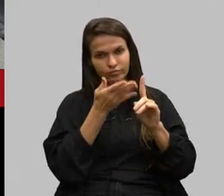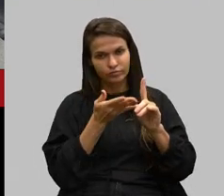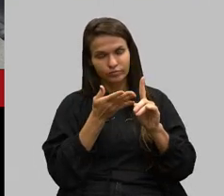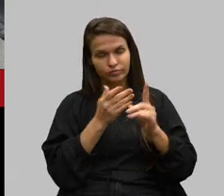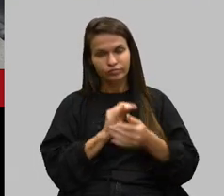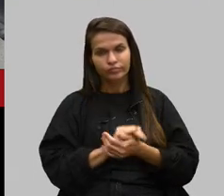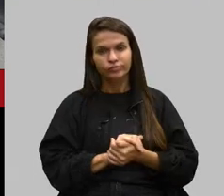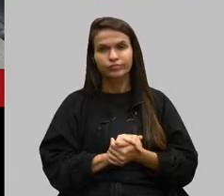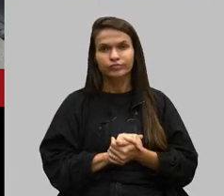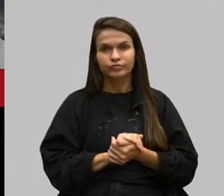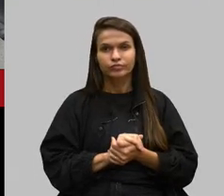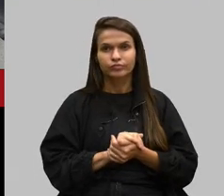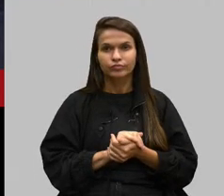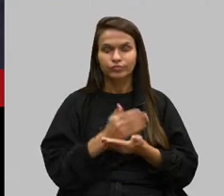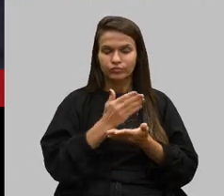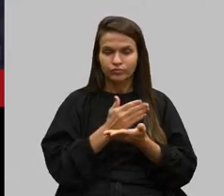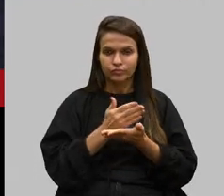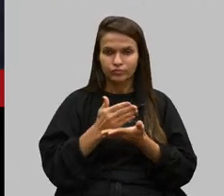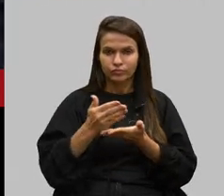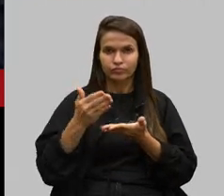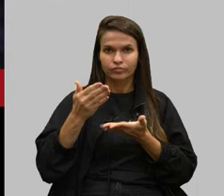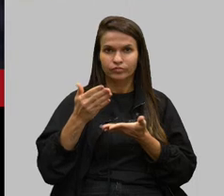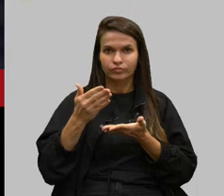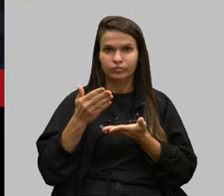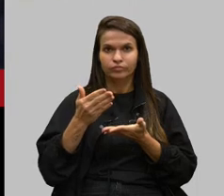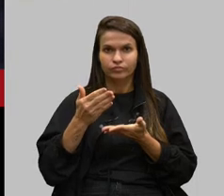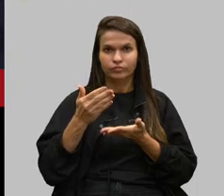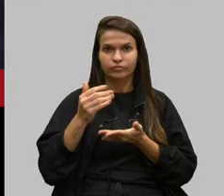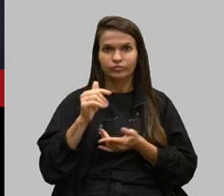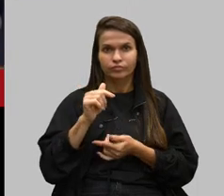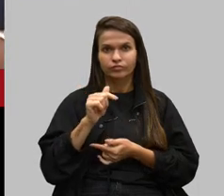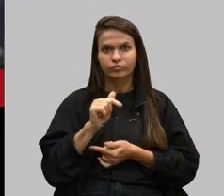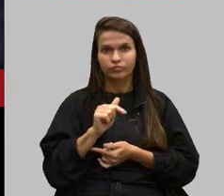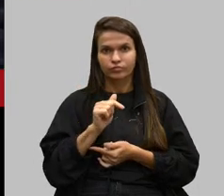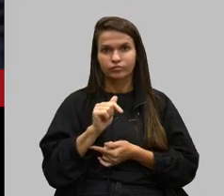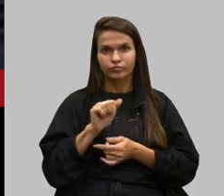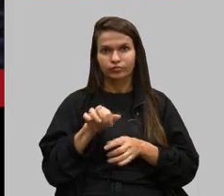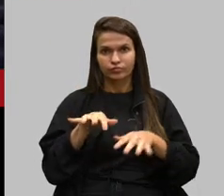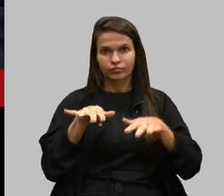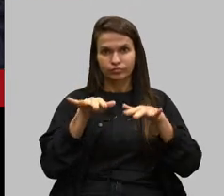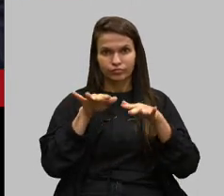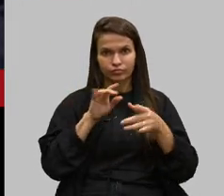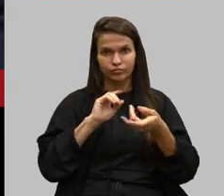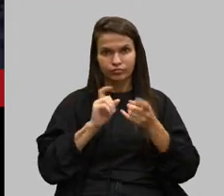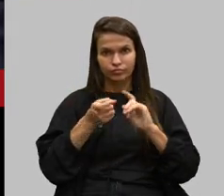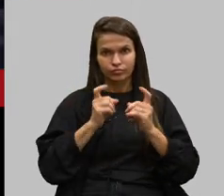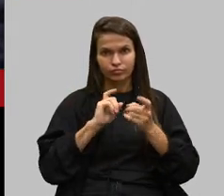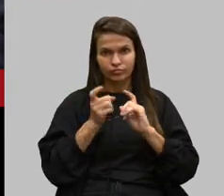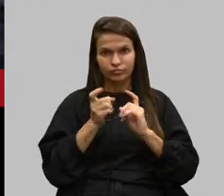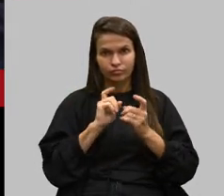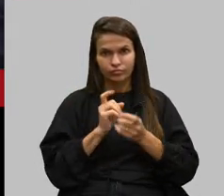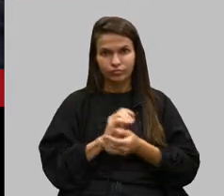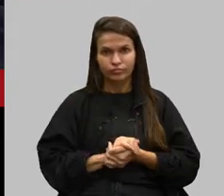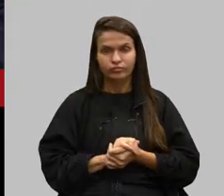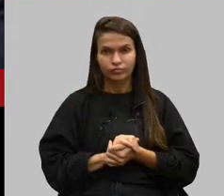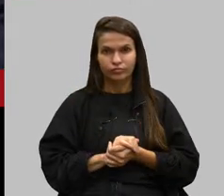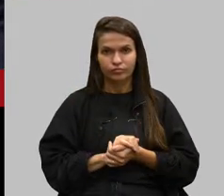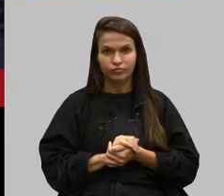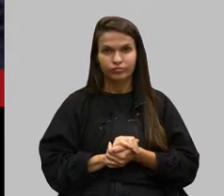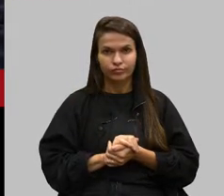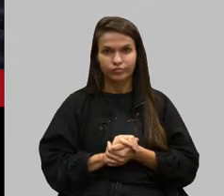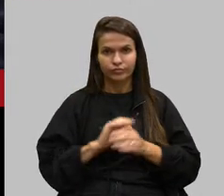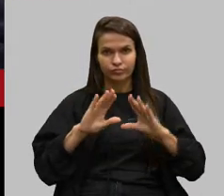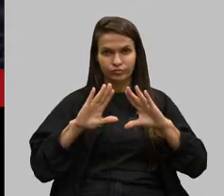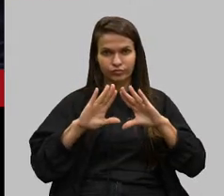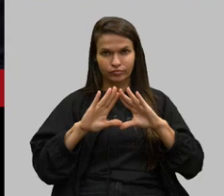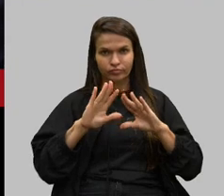quando iniciou-se aqui esta esta audiência né esta Assembleia fiscaliza